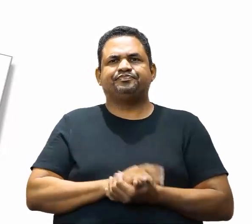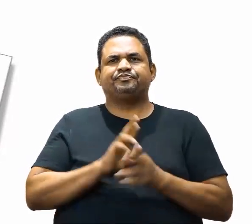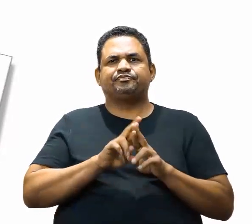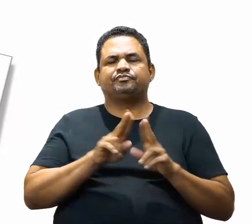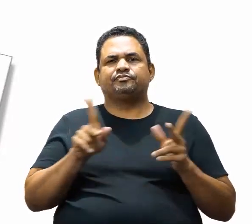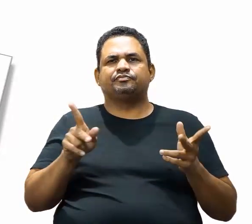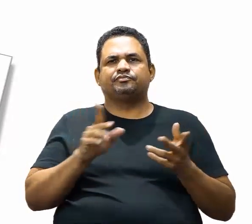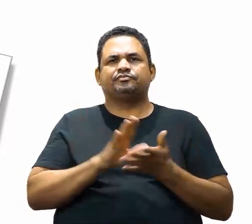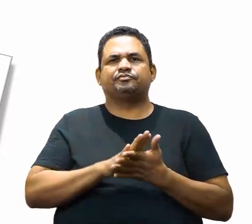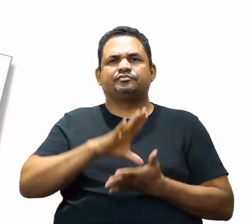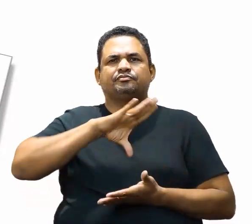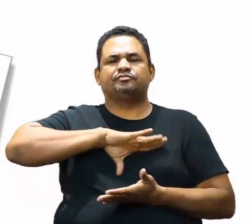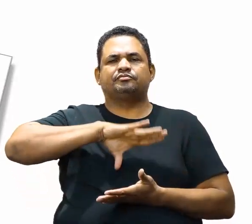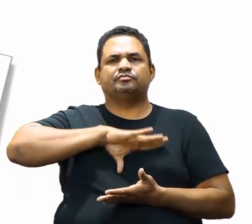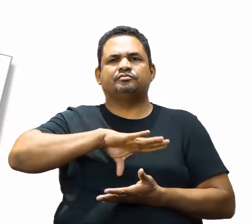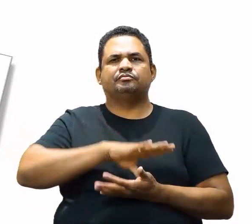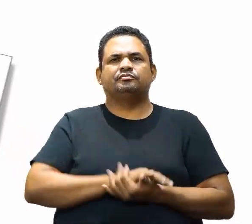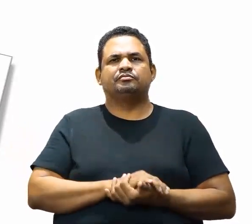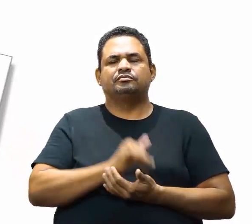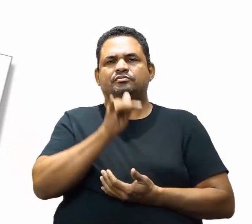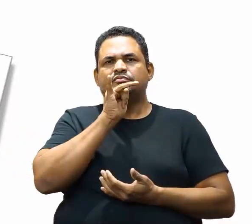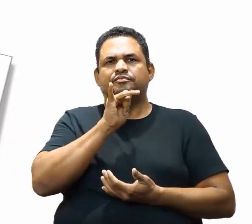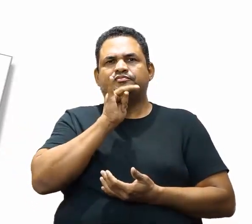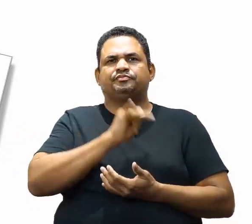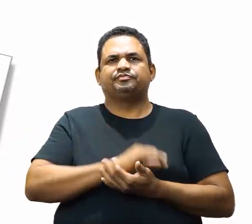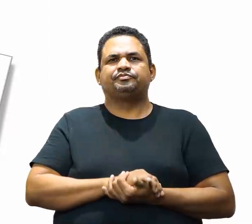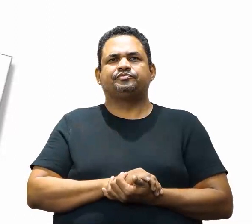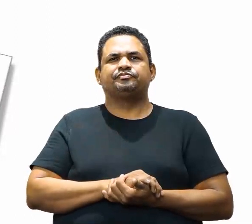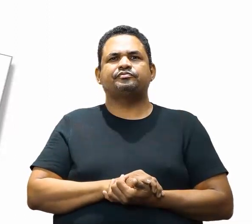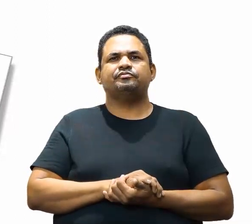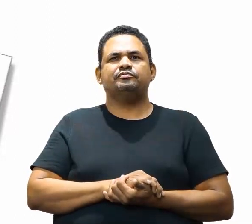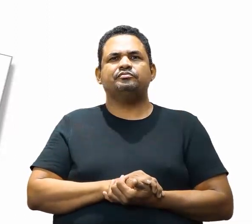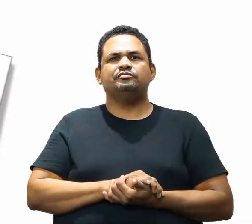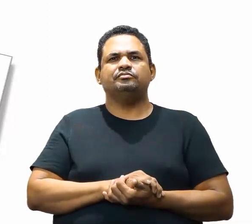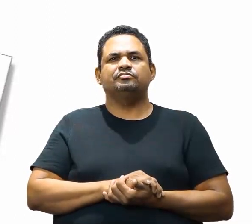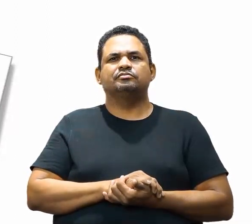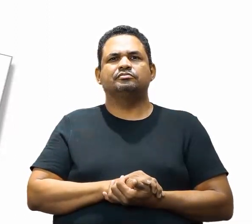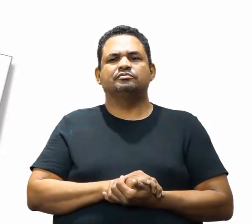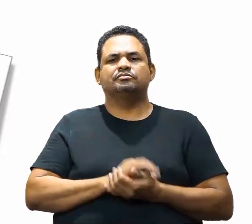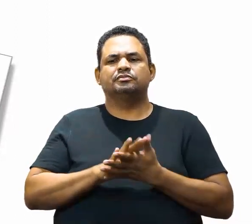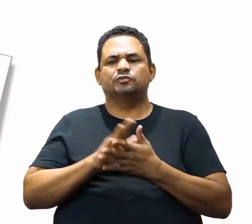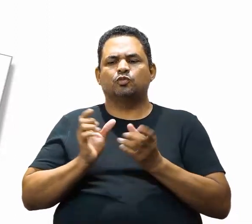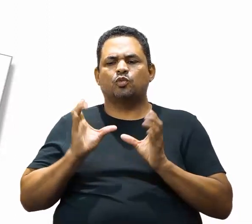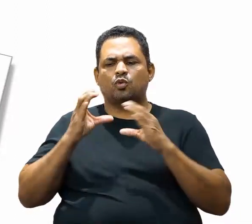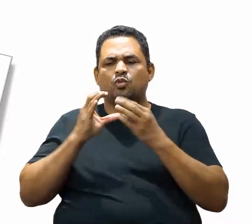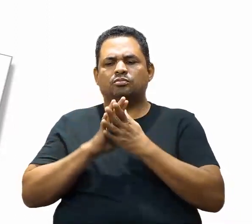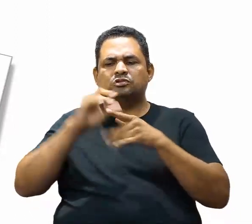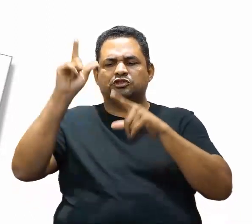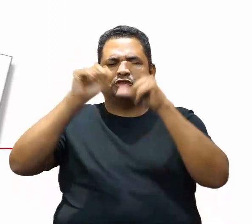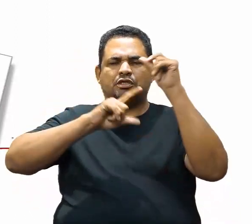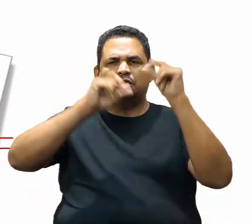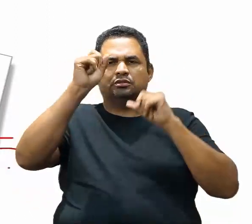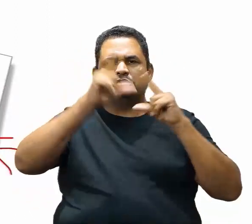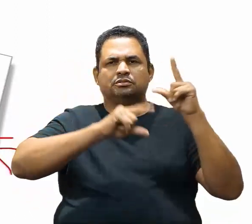portuguesa. Por exemplo, nós temos aqui constelación, que é constelação. Mas para a matilha, que